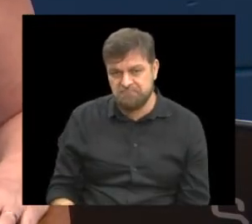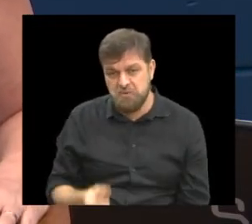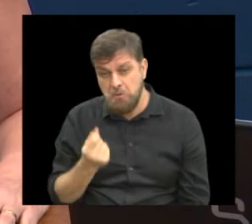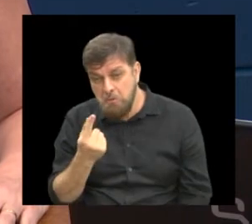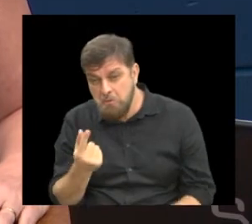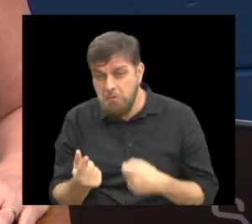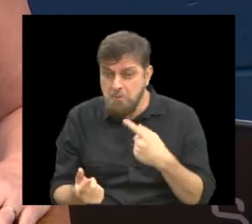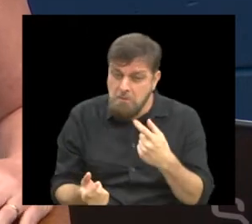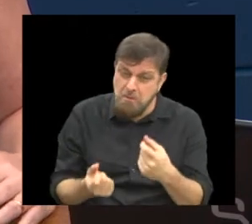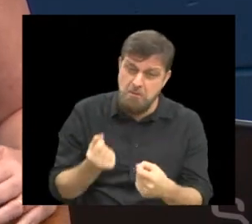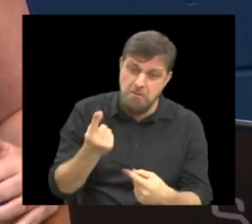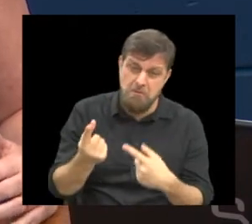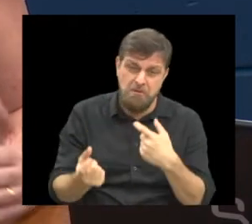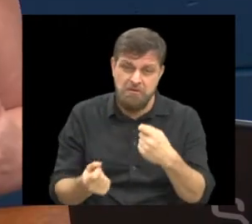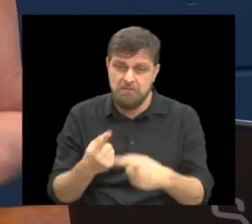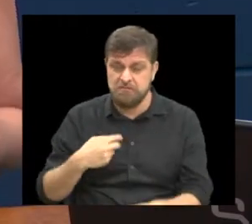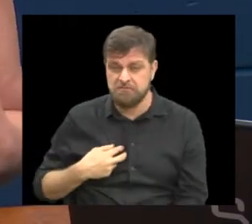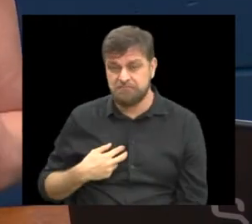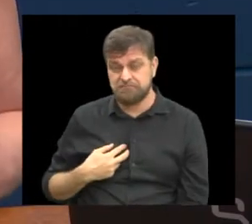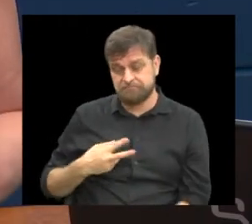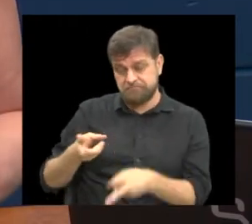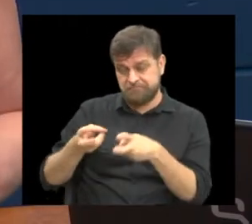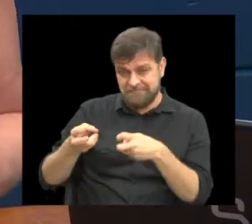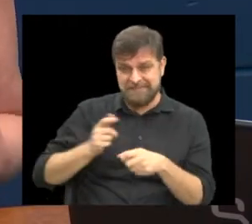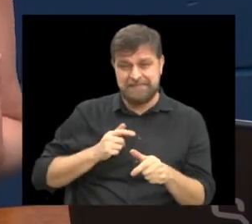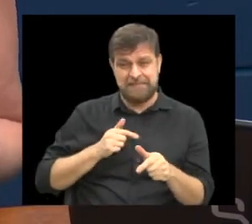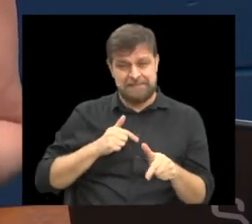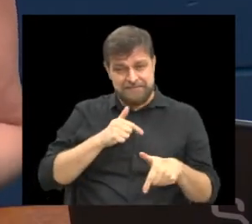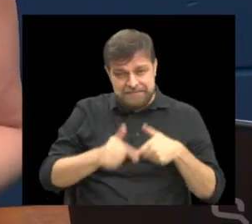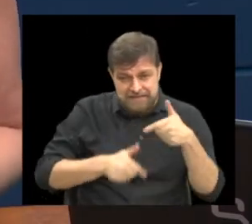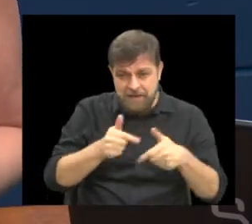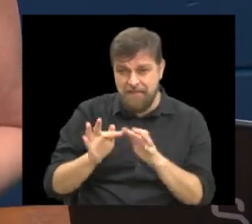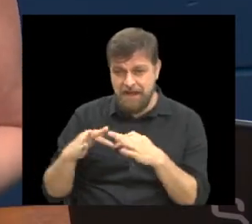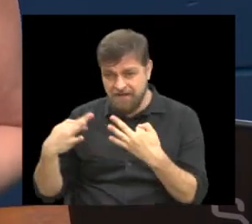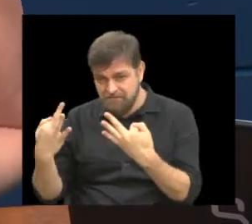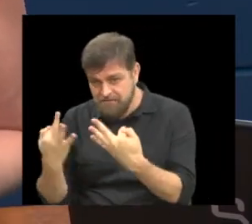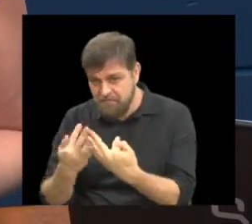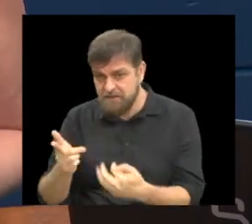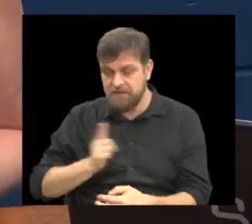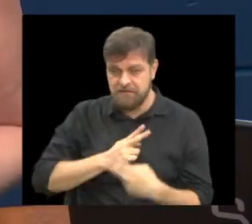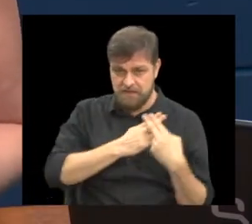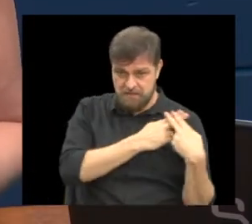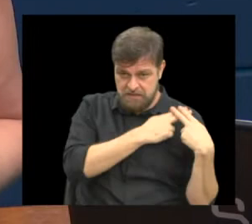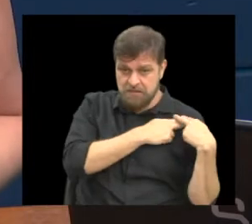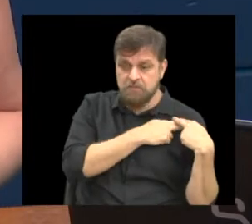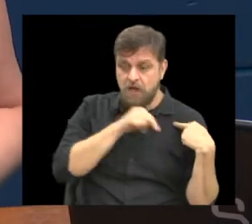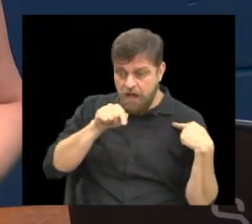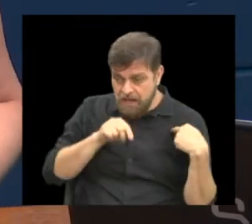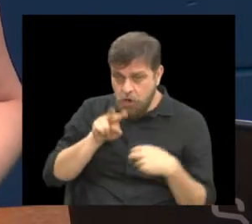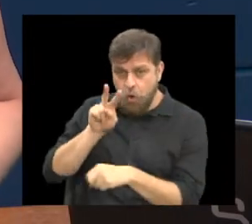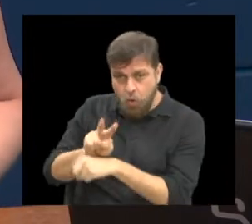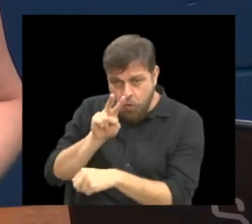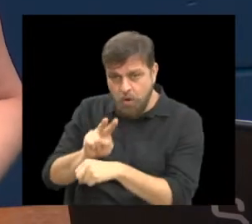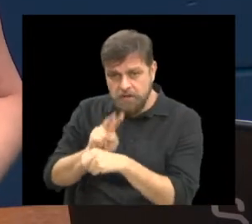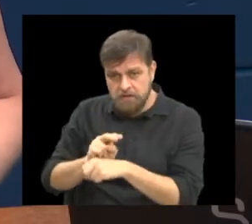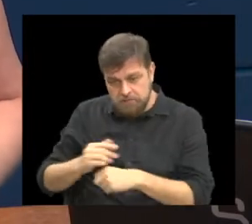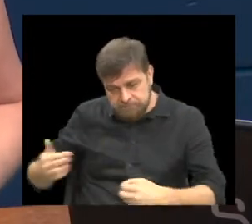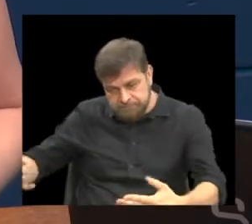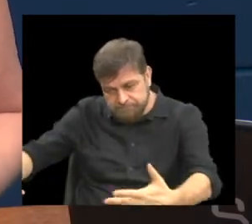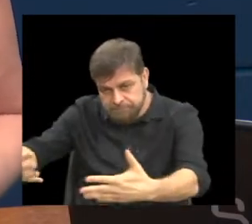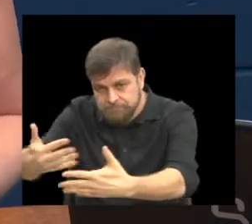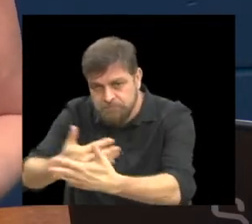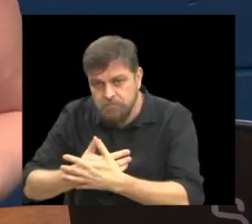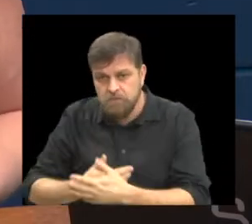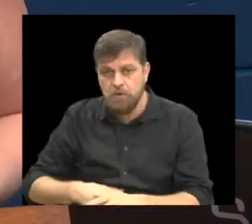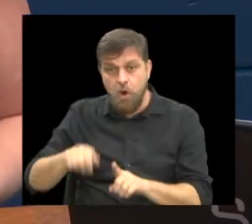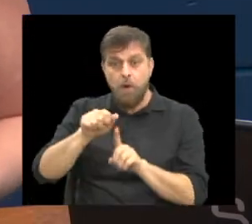gente percebe que a gente tem esse trabalho de que a família tenha essa responsabilidade social e acolha essa criança